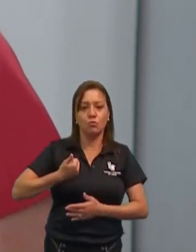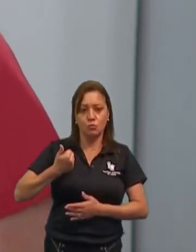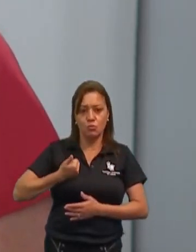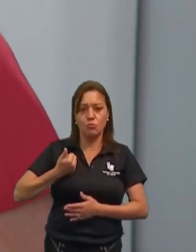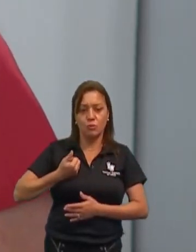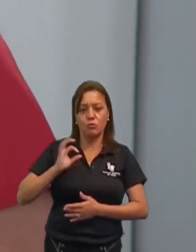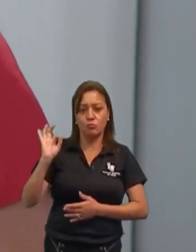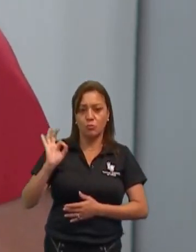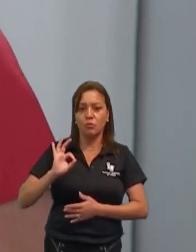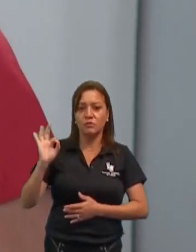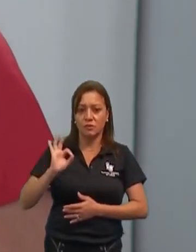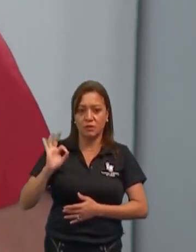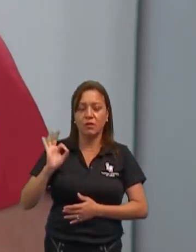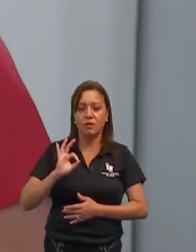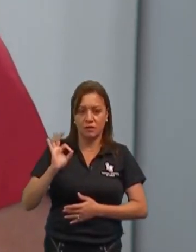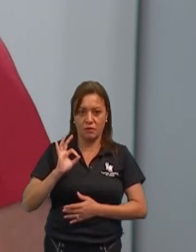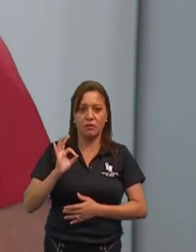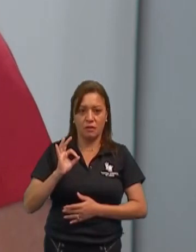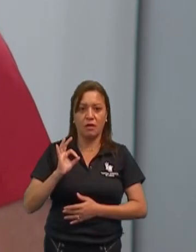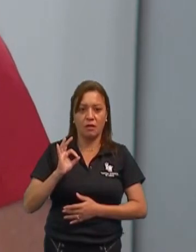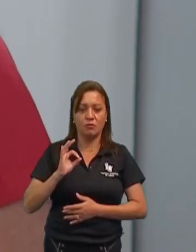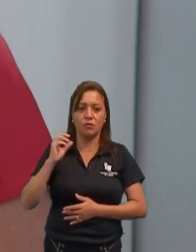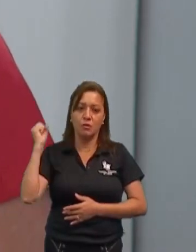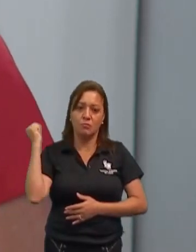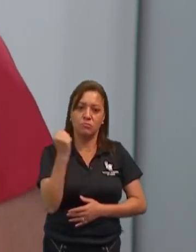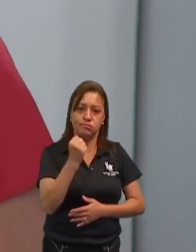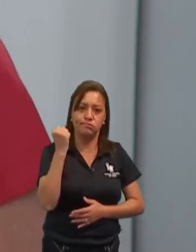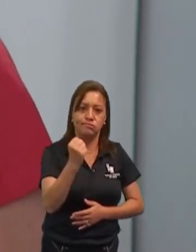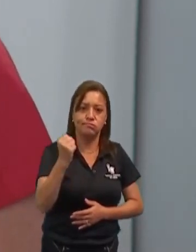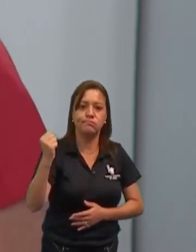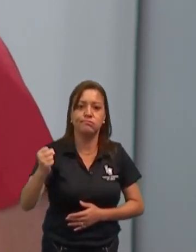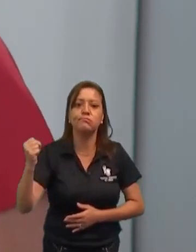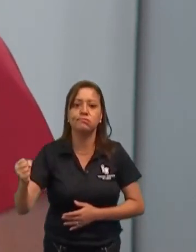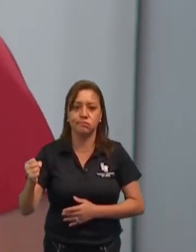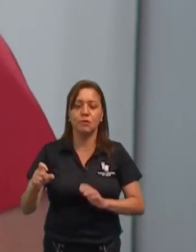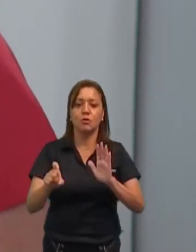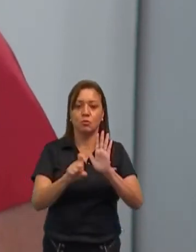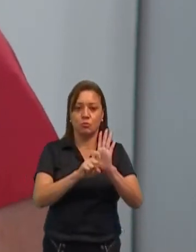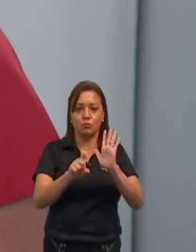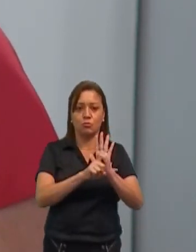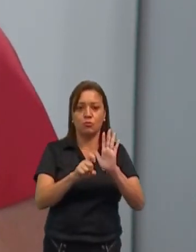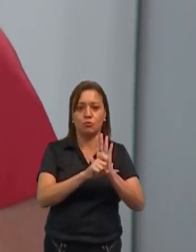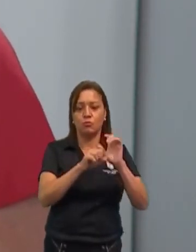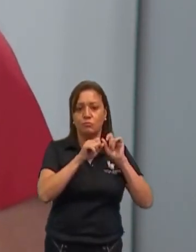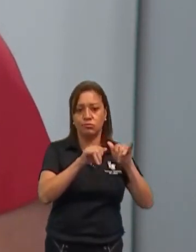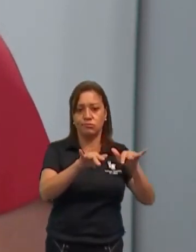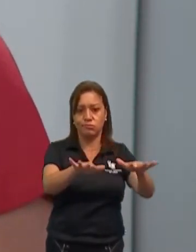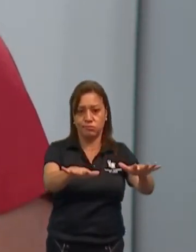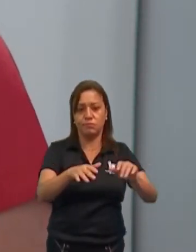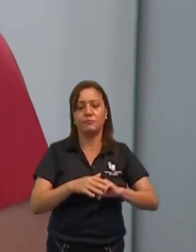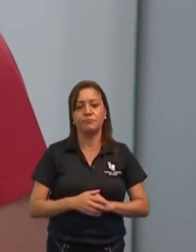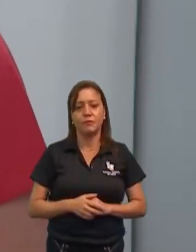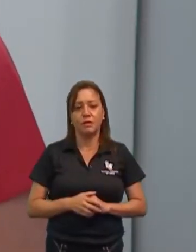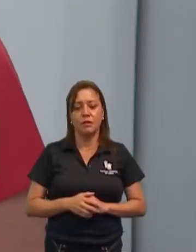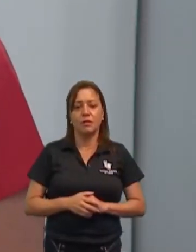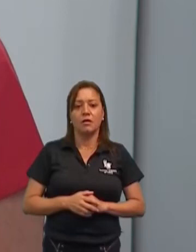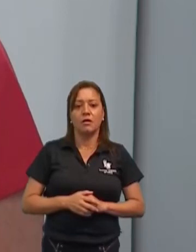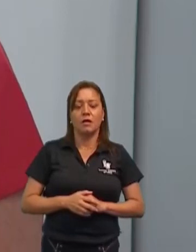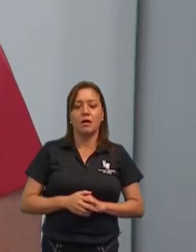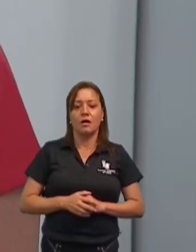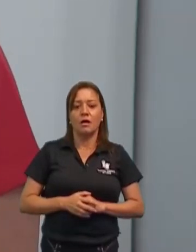homicídios, tráfico de drogas, lesão corporal dolosa, direção sob efeito de